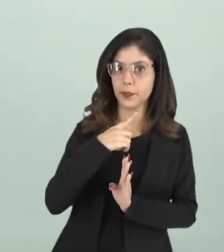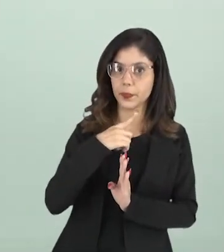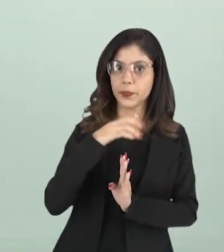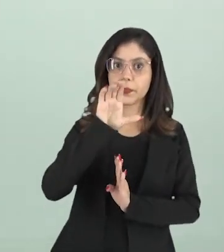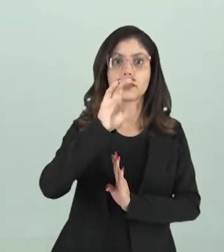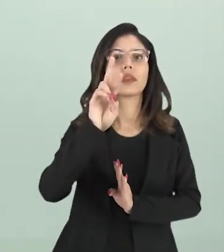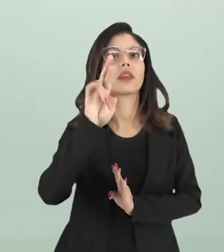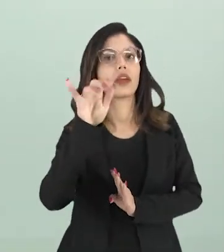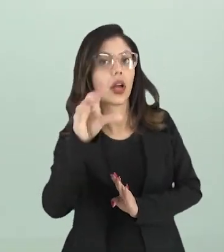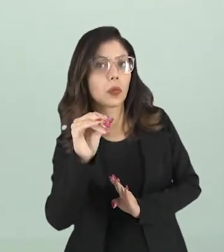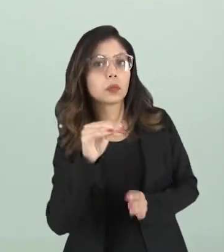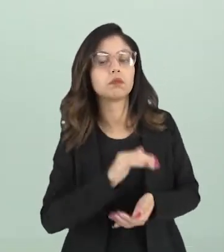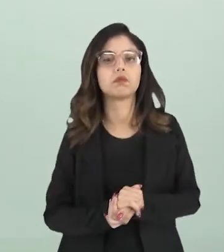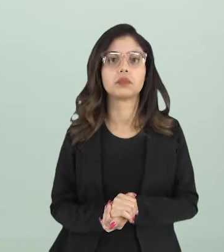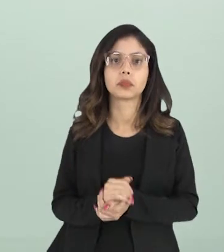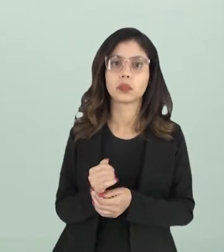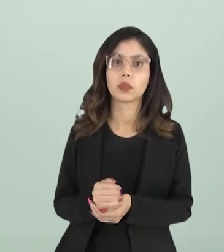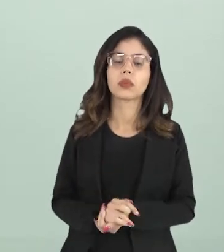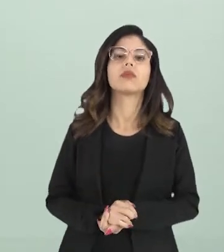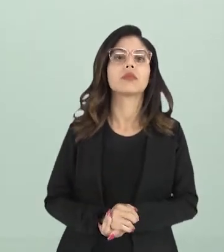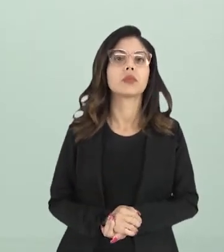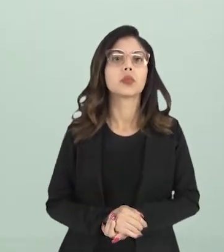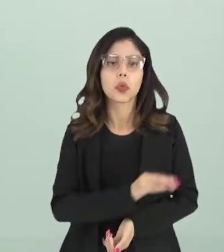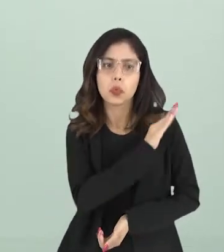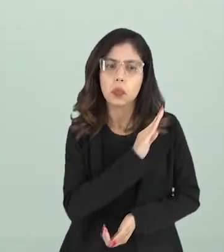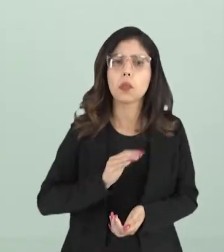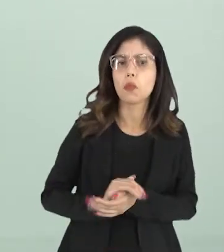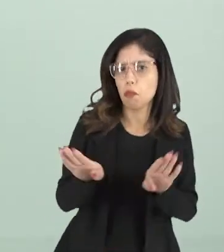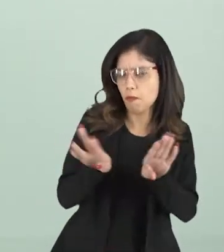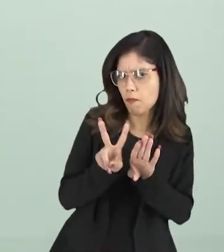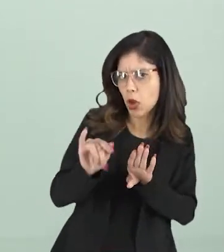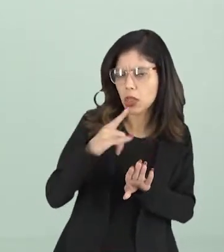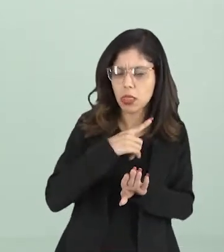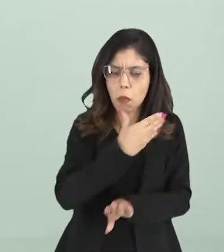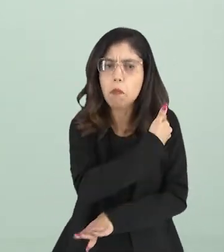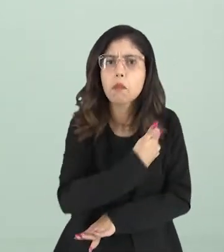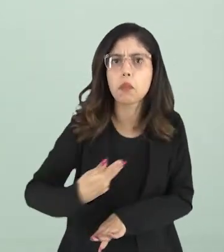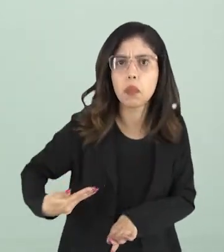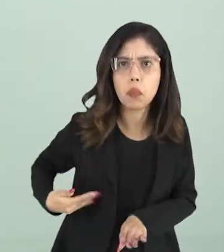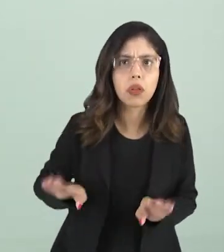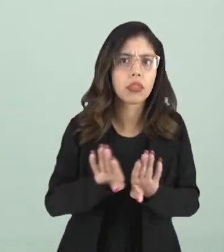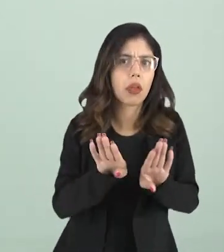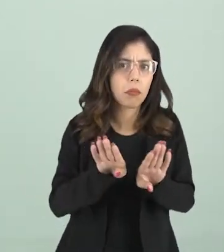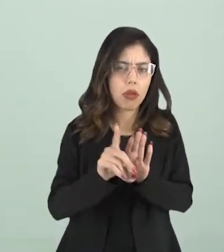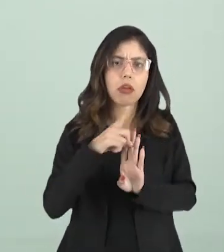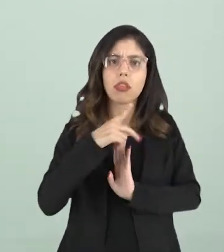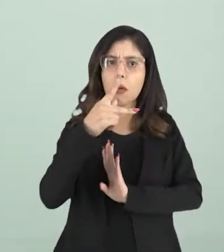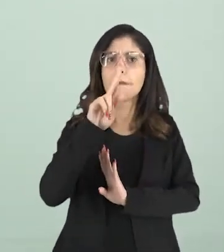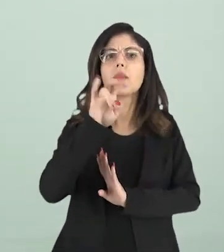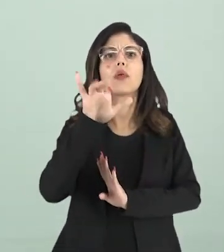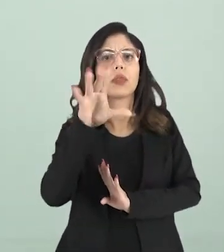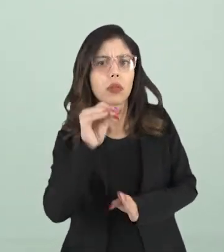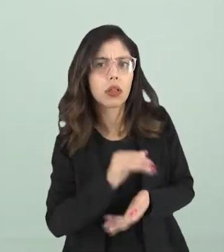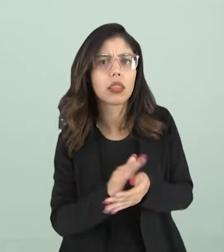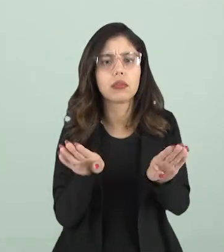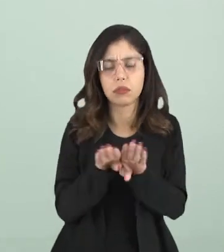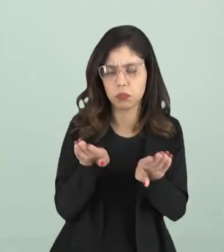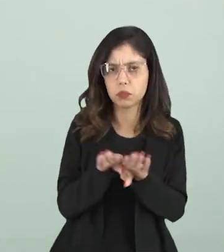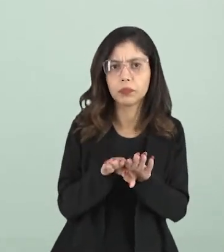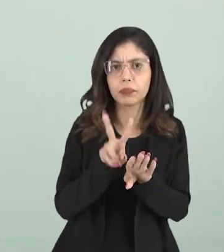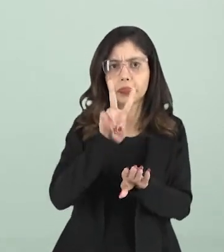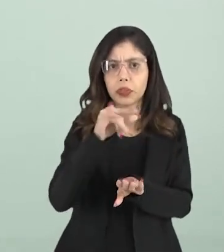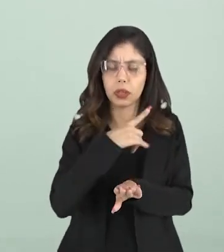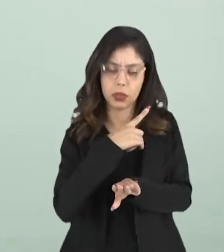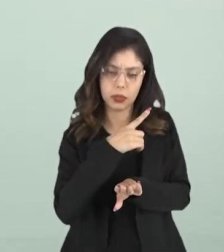eletivos, que são cargos públicos, e como o próprio nome já diz, são cargos públicos. Eu vou exercer